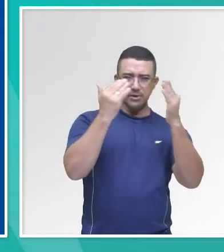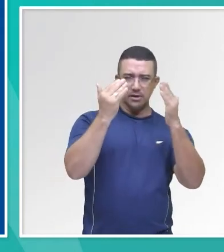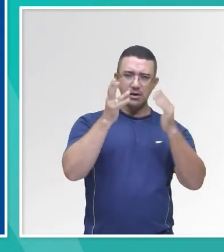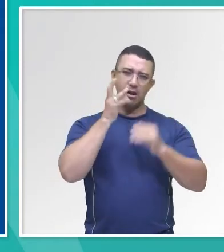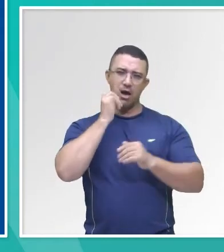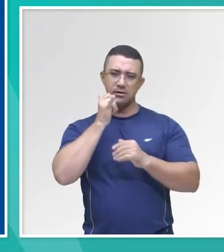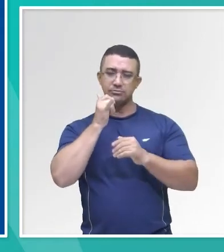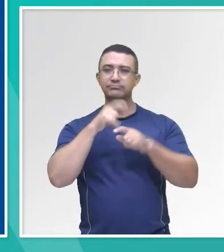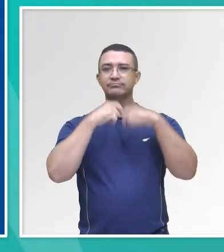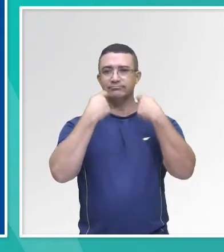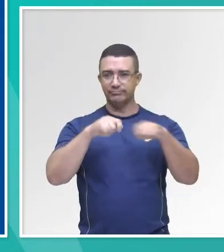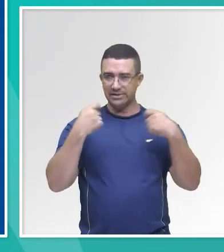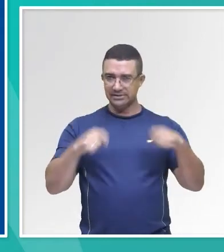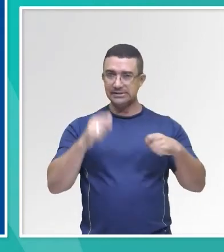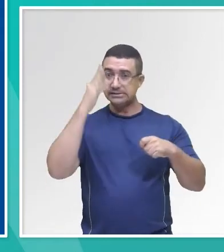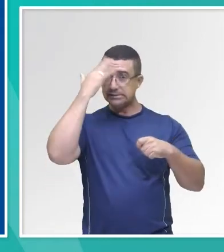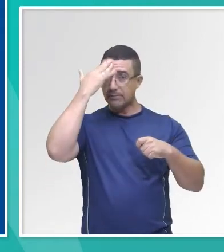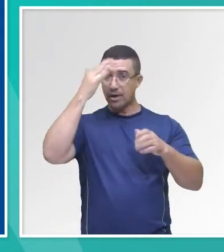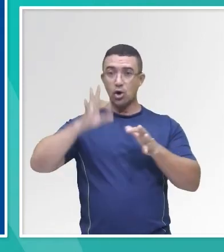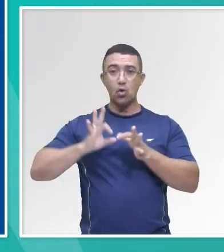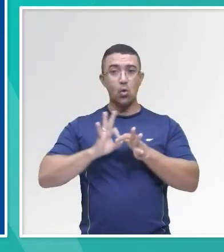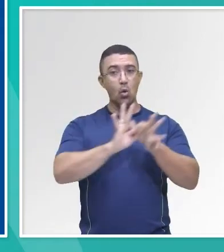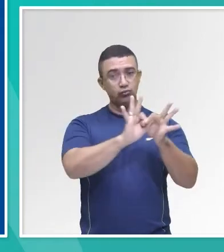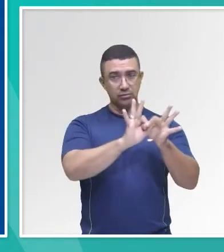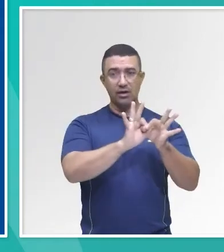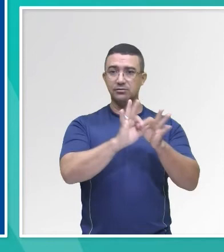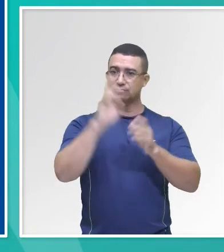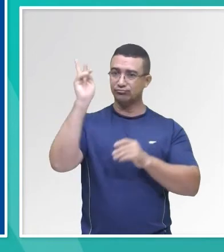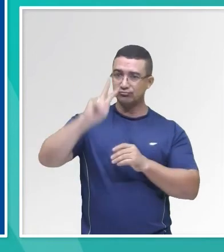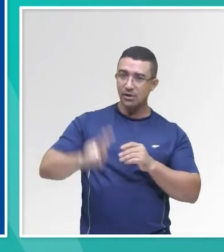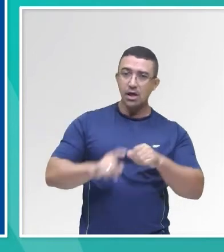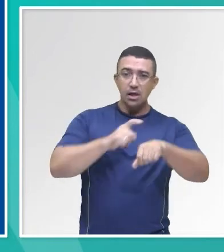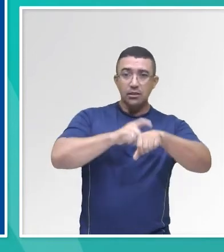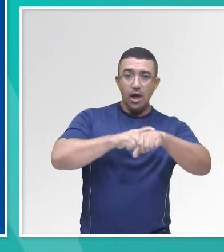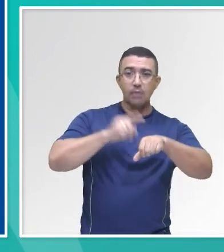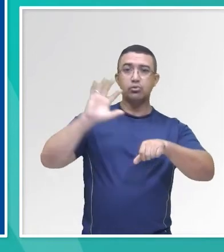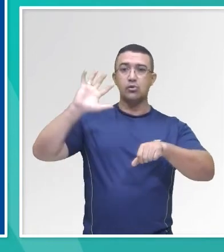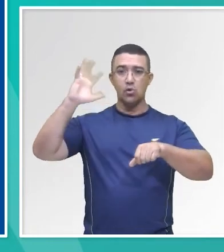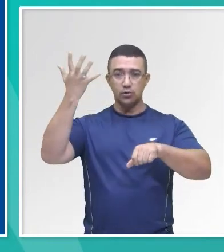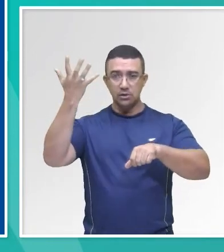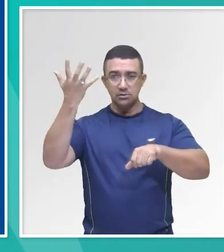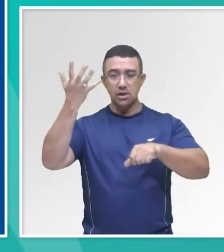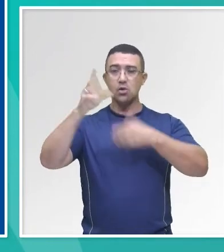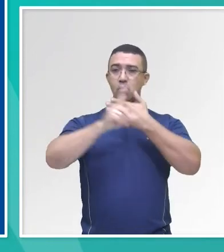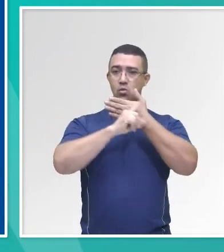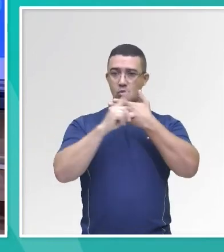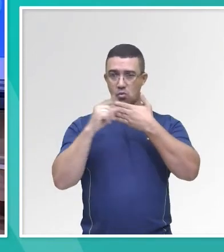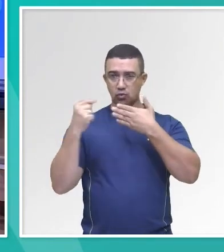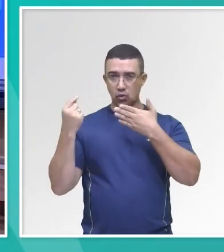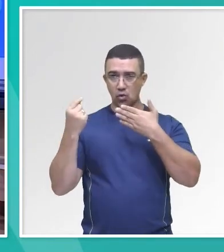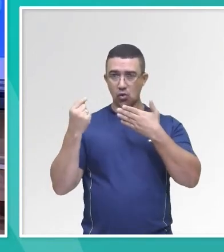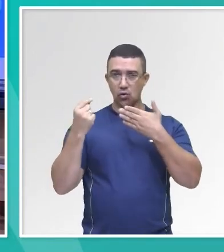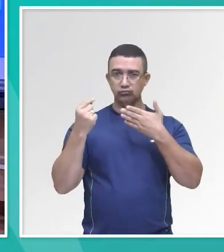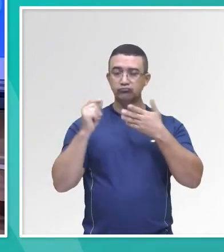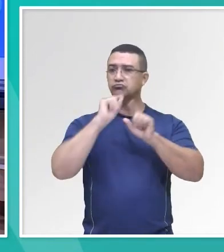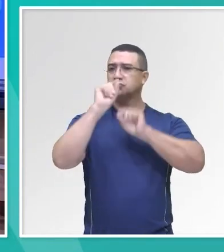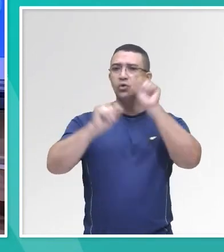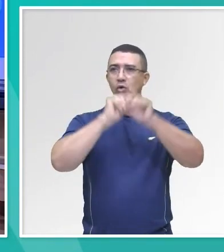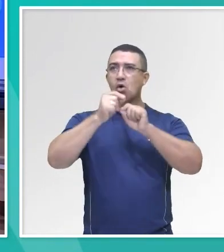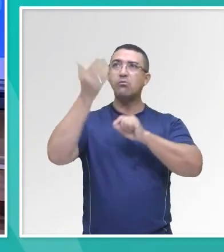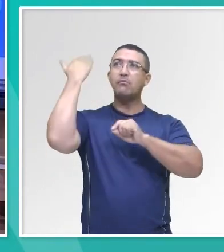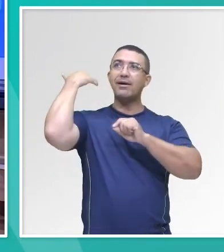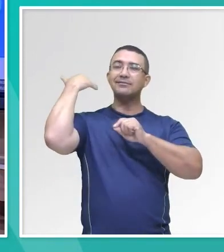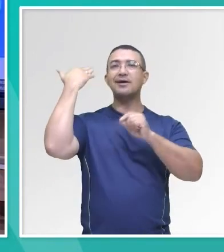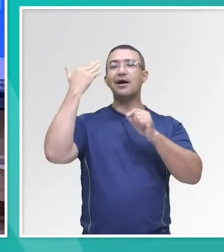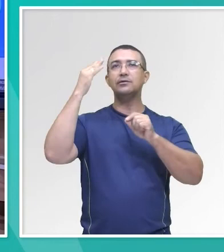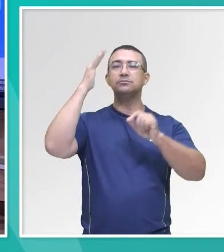contextualizar historicamente, né? Saber em que época se passava o autor, como se pensava na